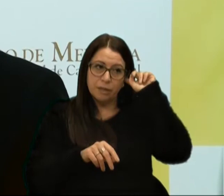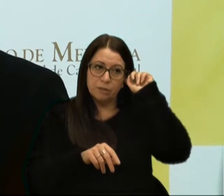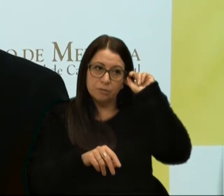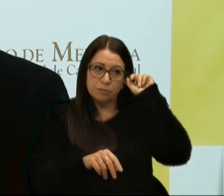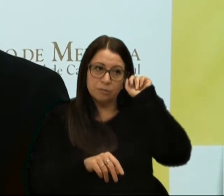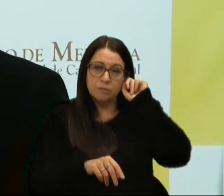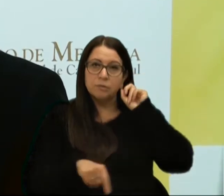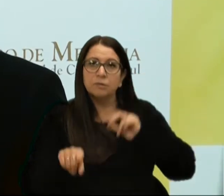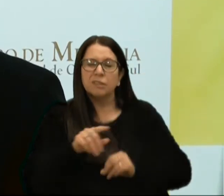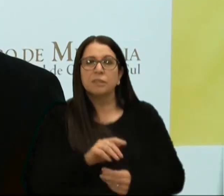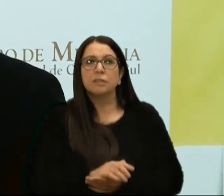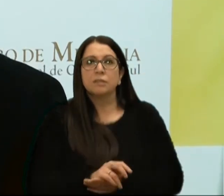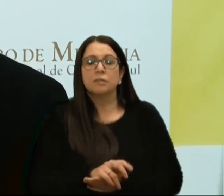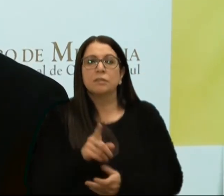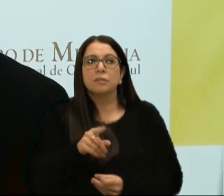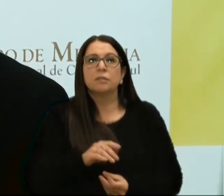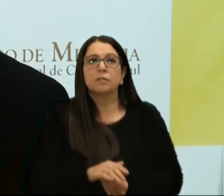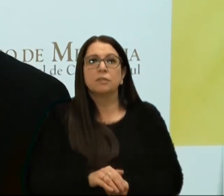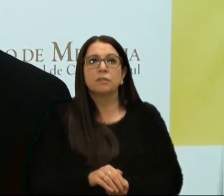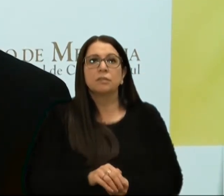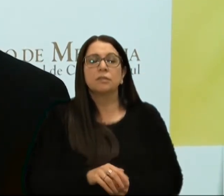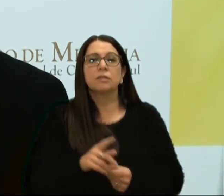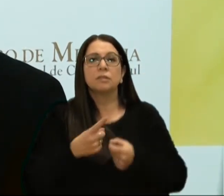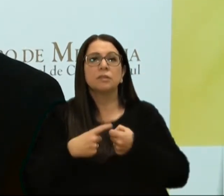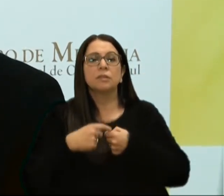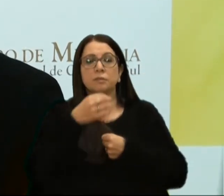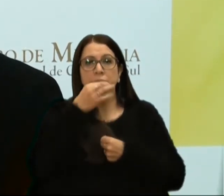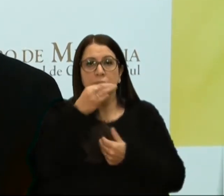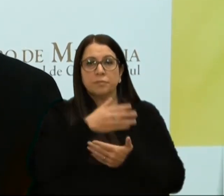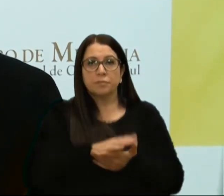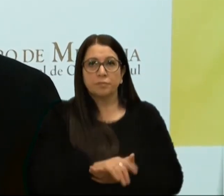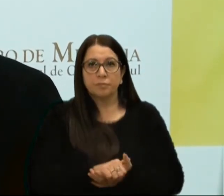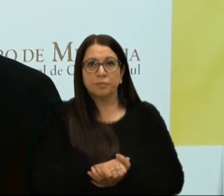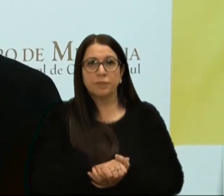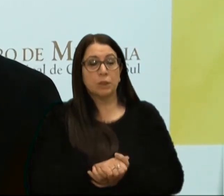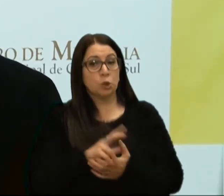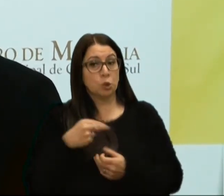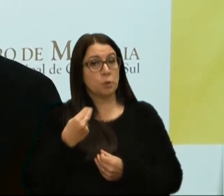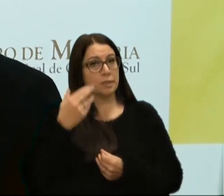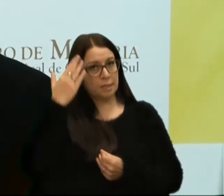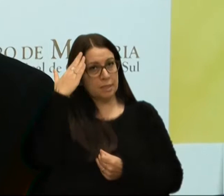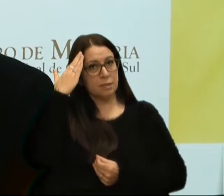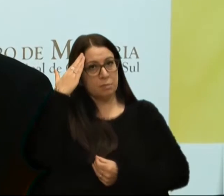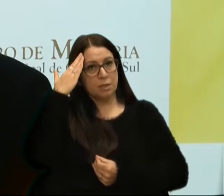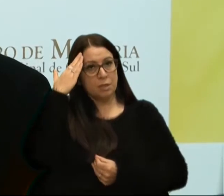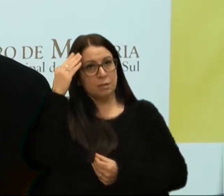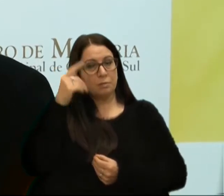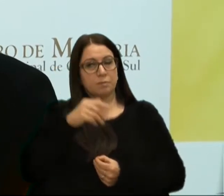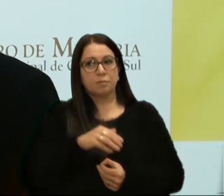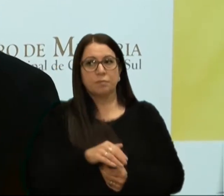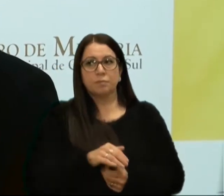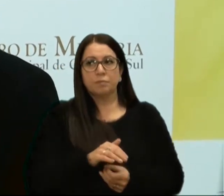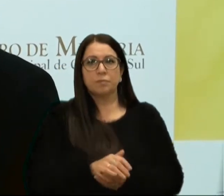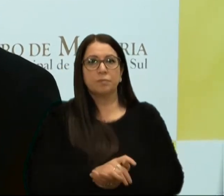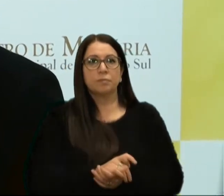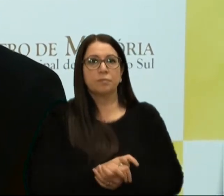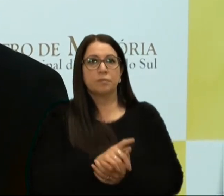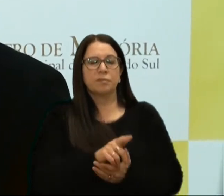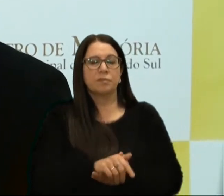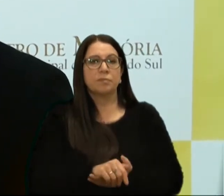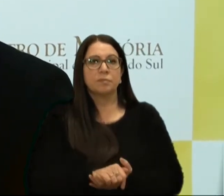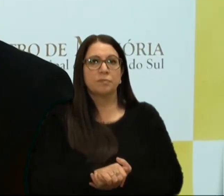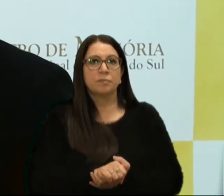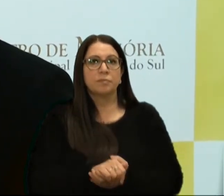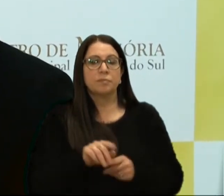trabalho da regularização fundiária na cidade de Caxias do Sul. Nós sabemos que para que estas políticas públicas possam